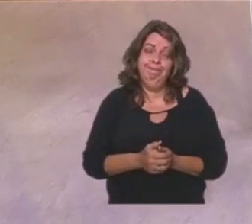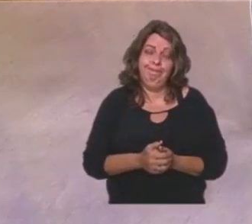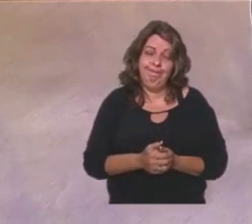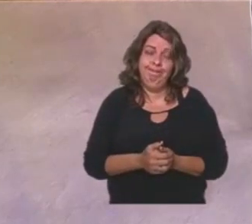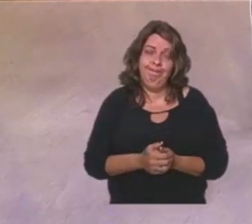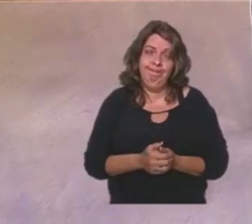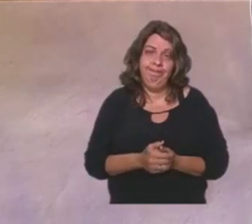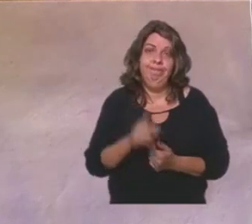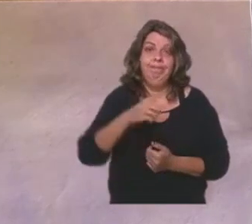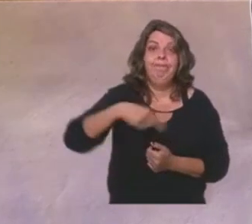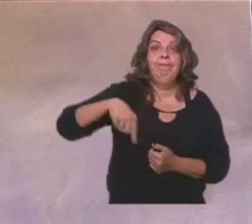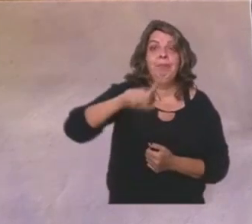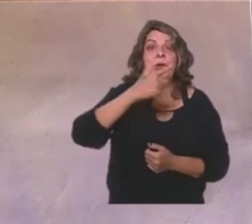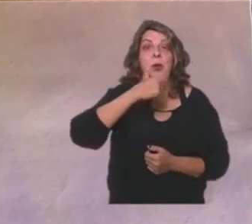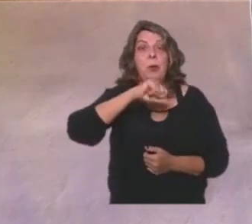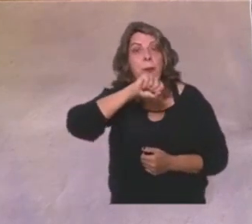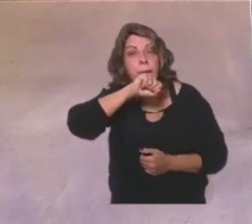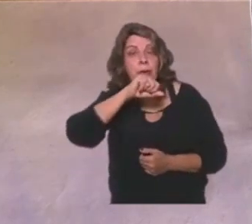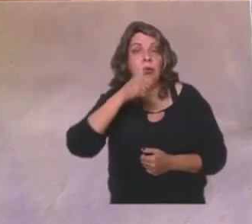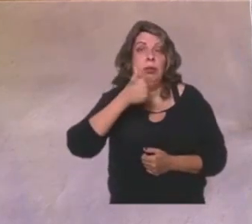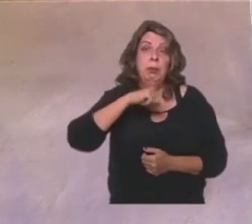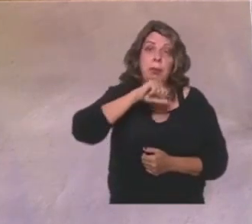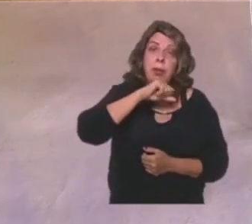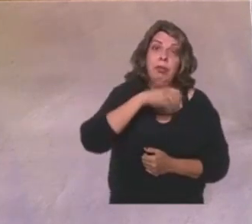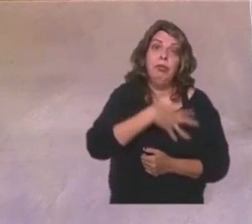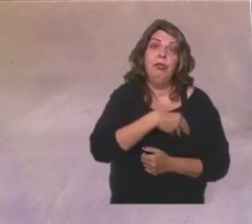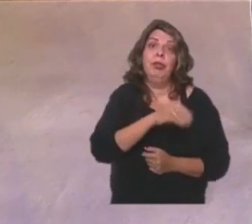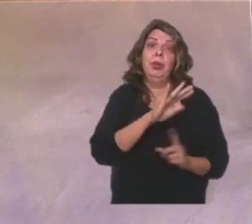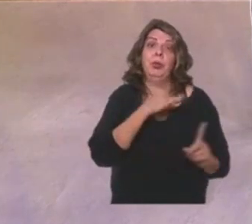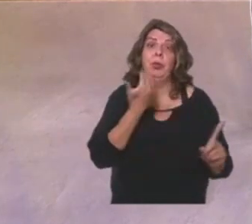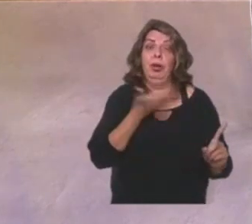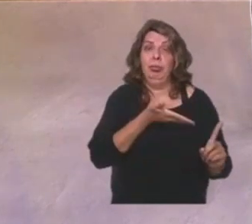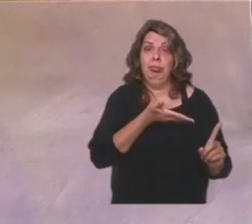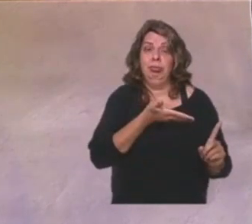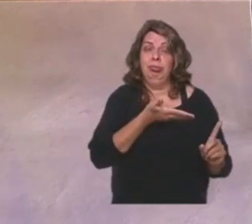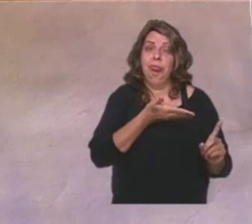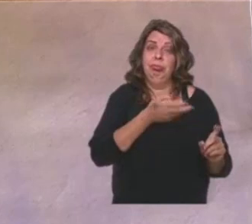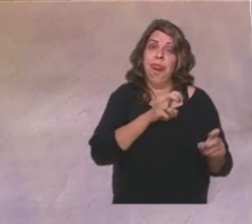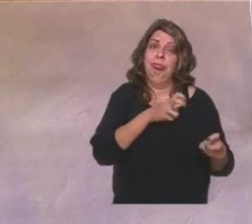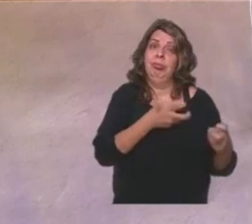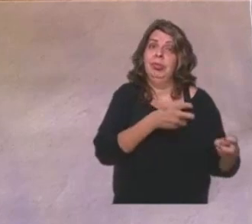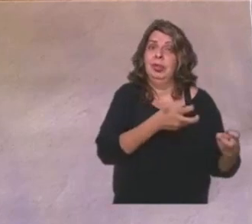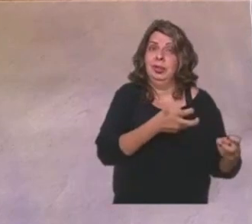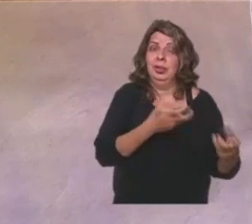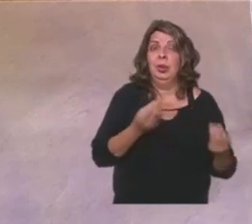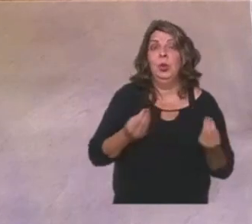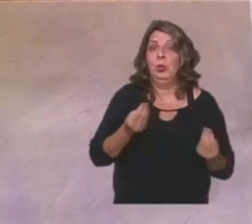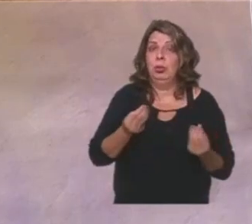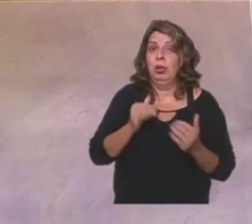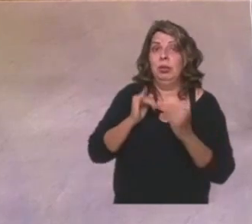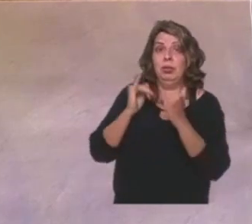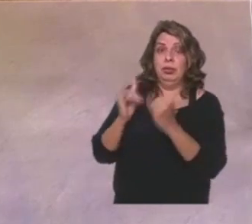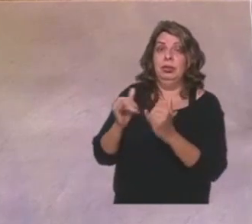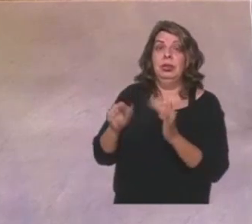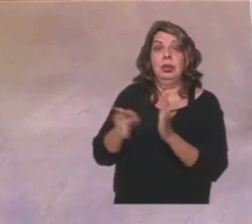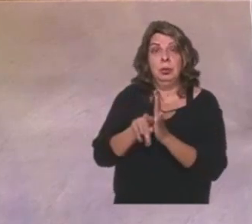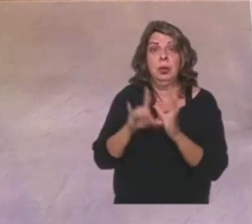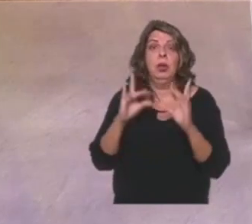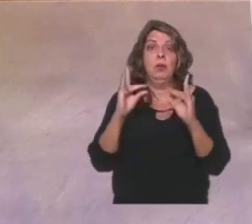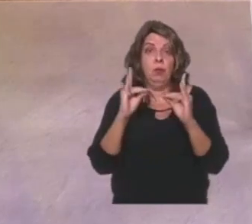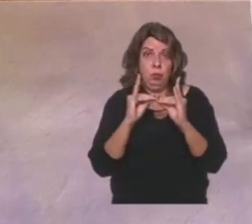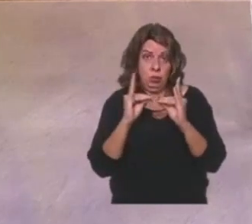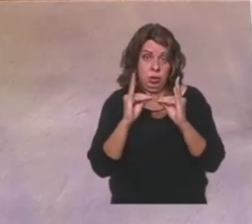atenção aos paizinhos, né, e todo esse acolhimento, a preparação, o funeral todo